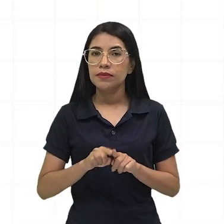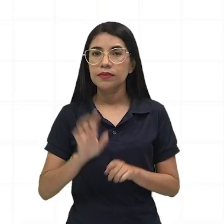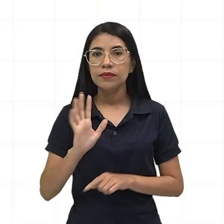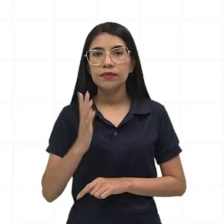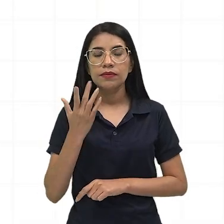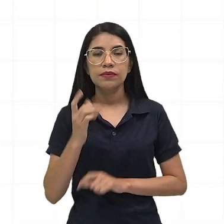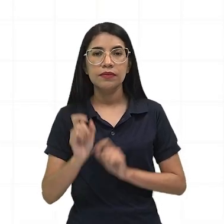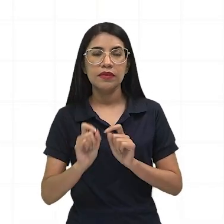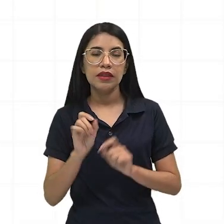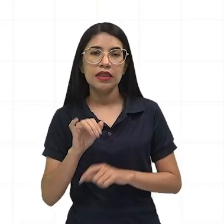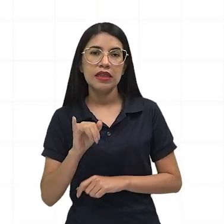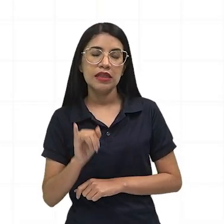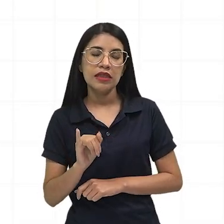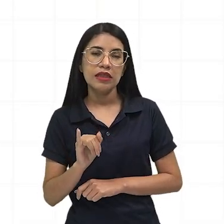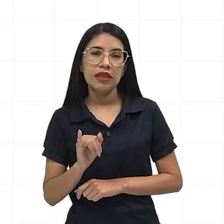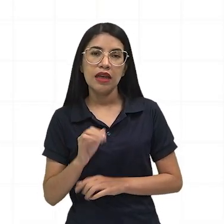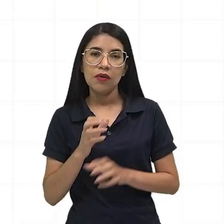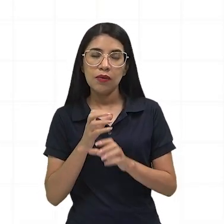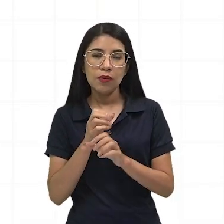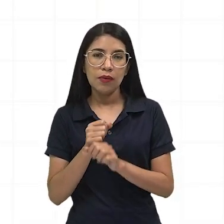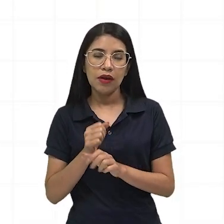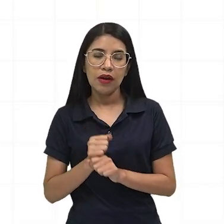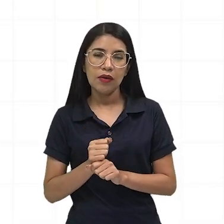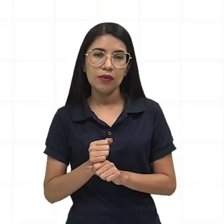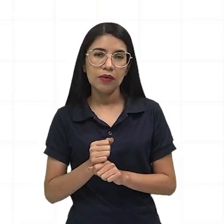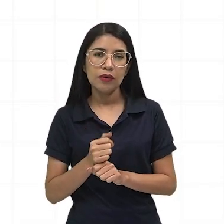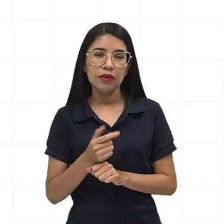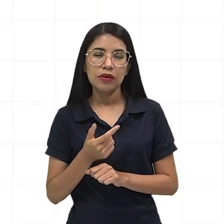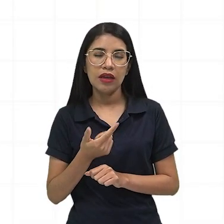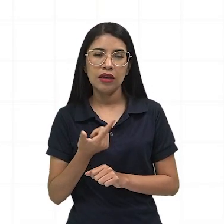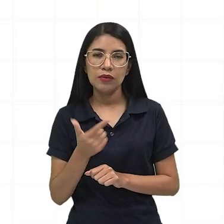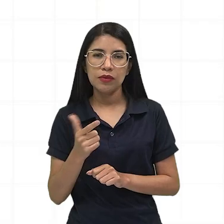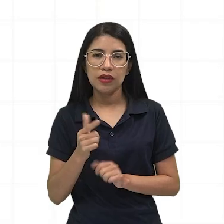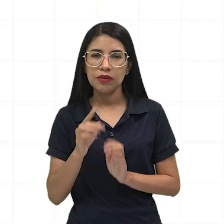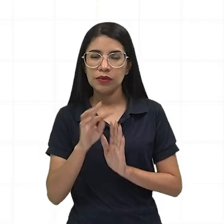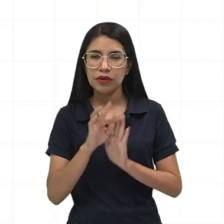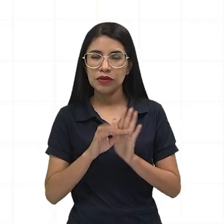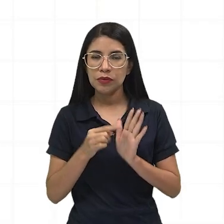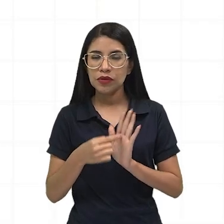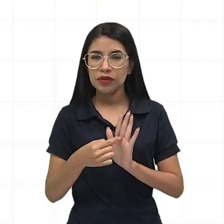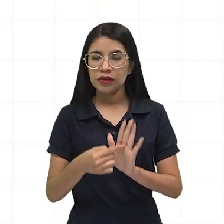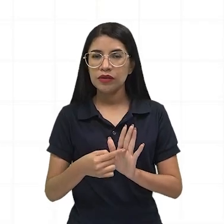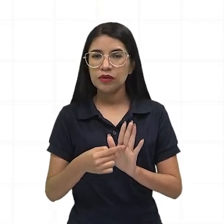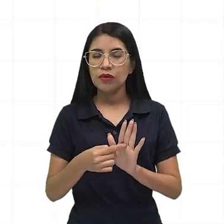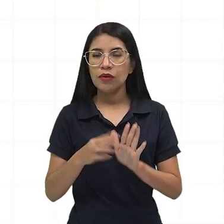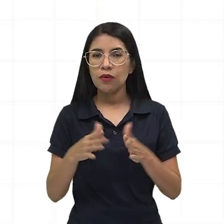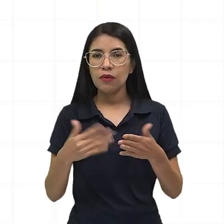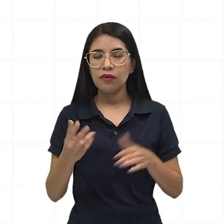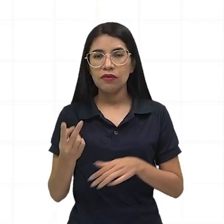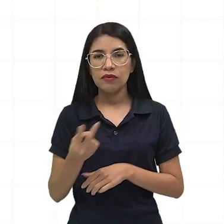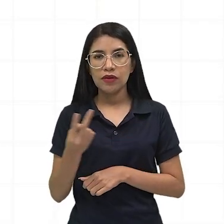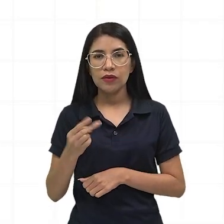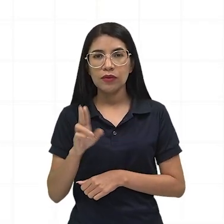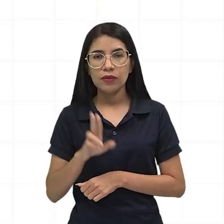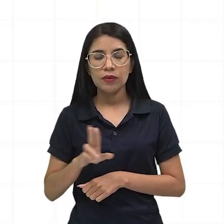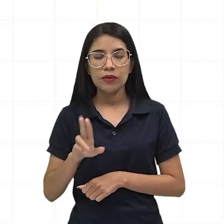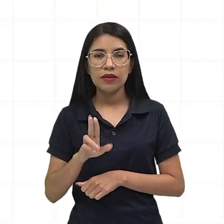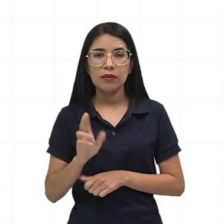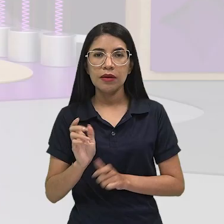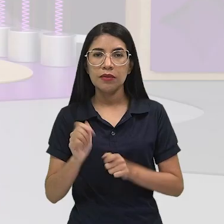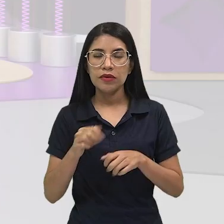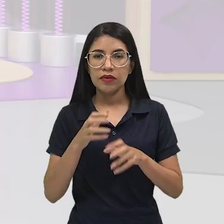o problema não te sinalizar qual valor você usar para